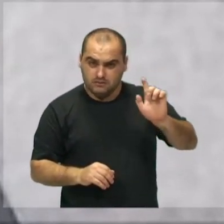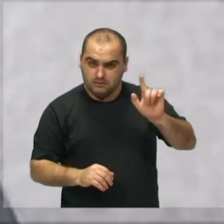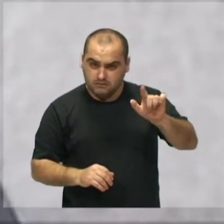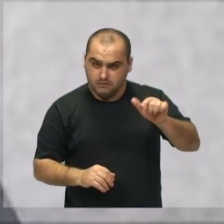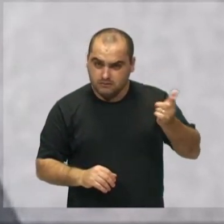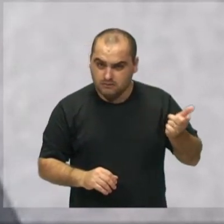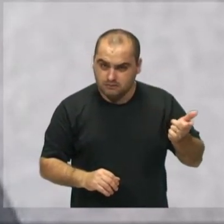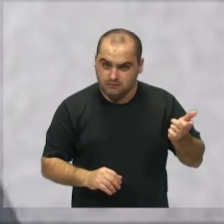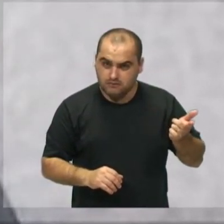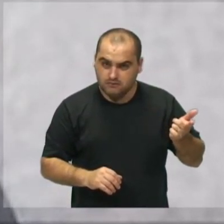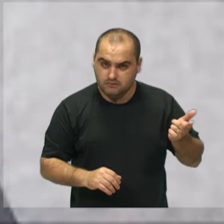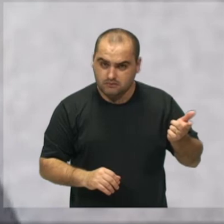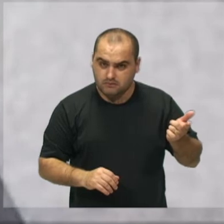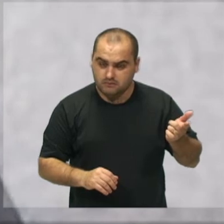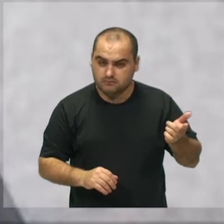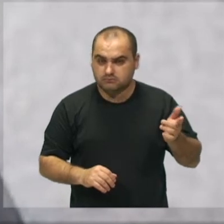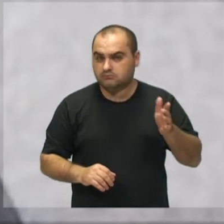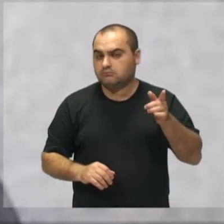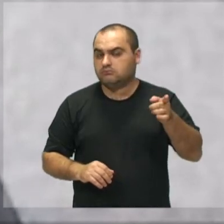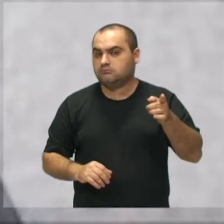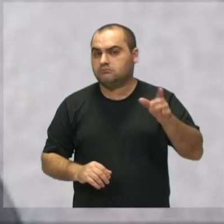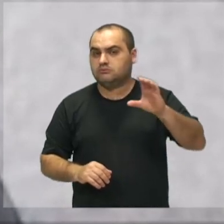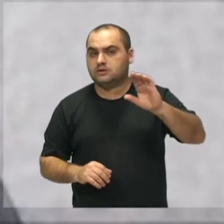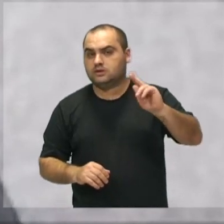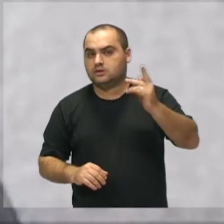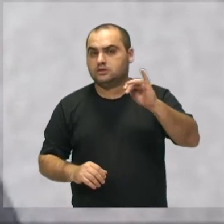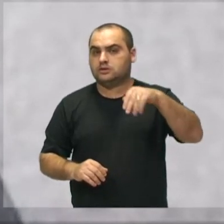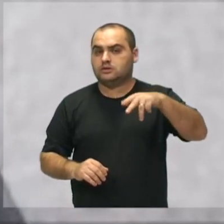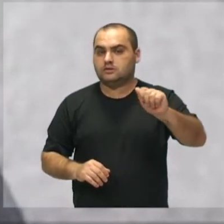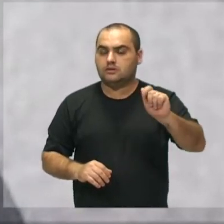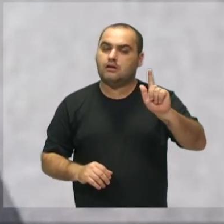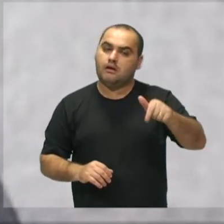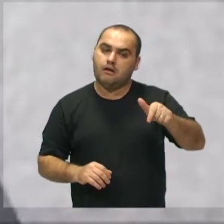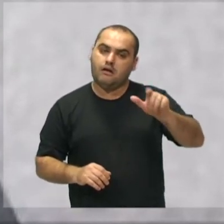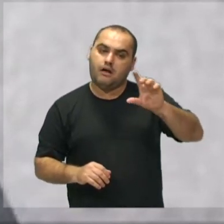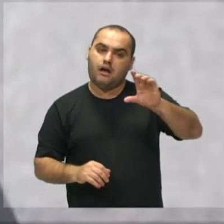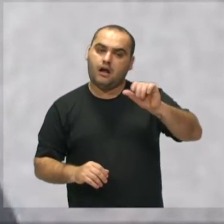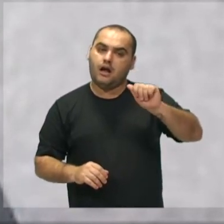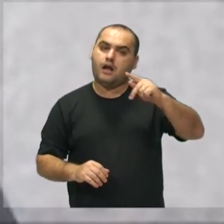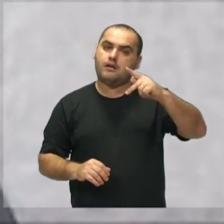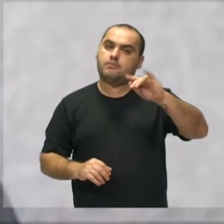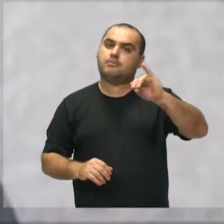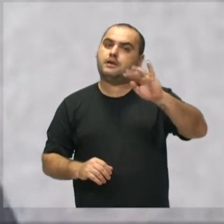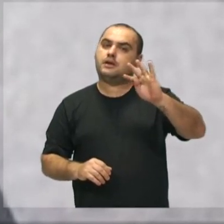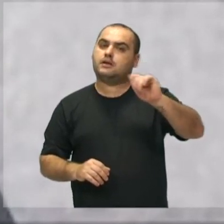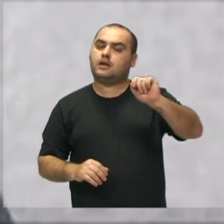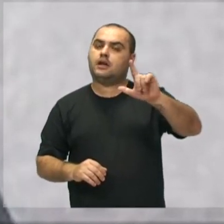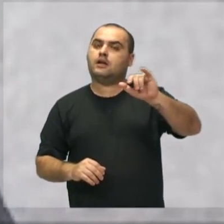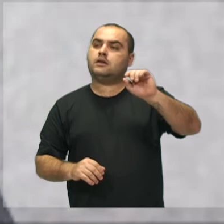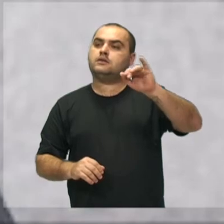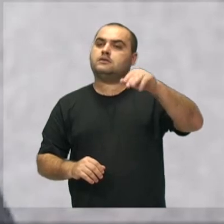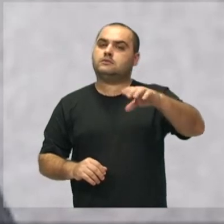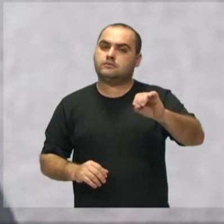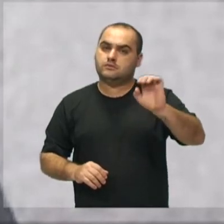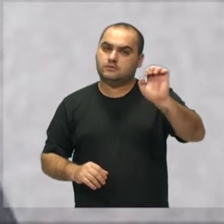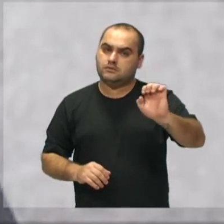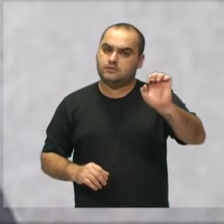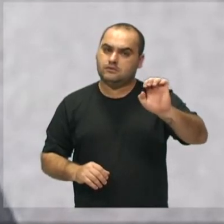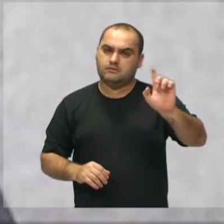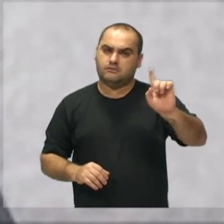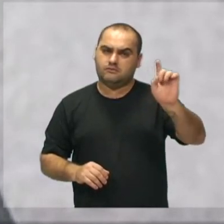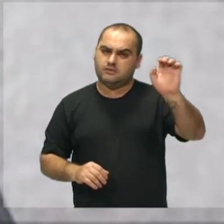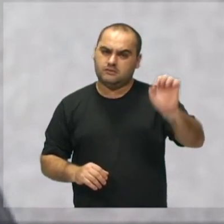tenho lido até agora é que a China, na verdade, ela é um capitalismo de Estado. Não é de esquerda, é